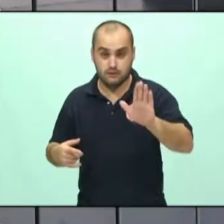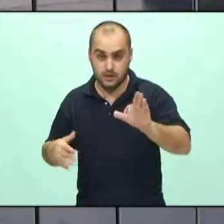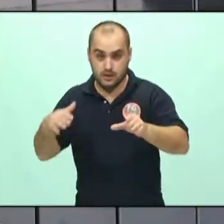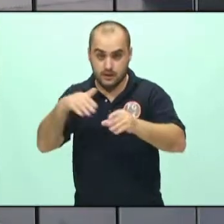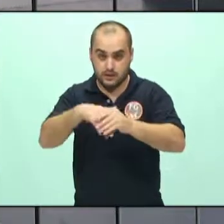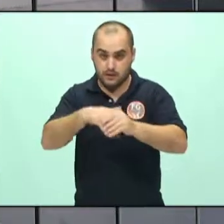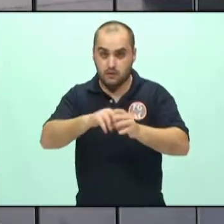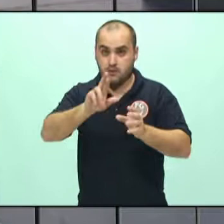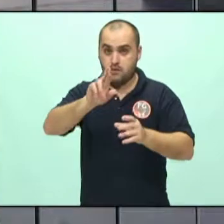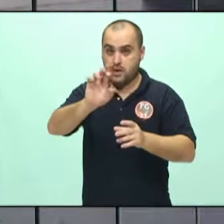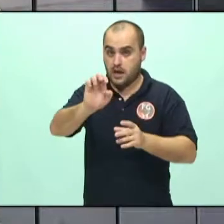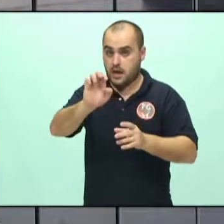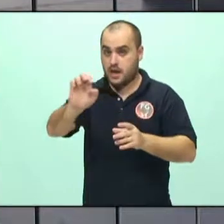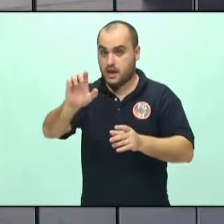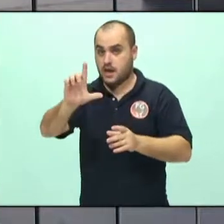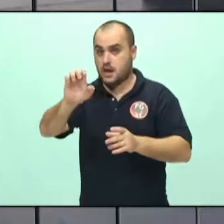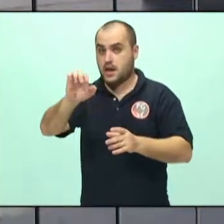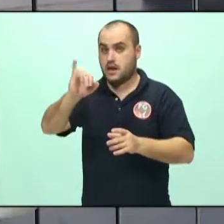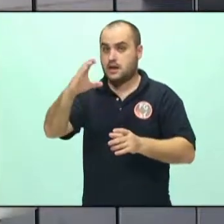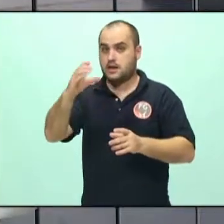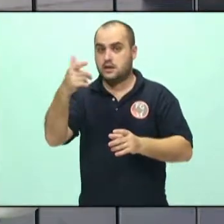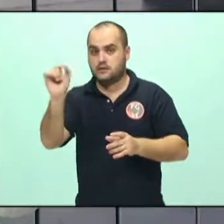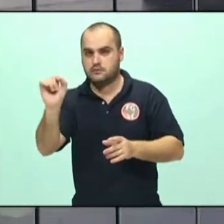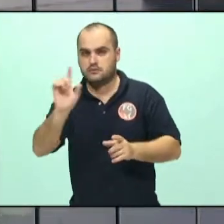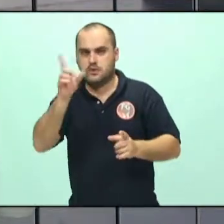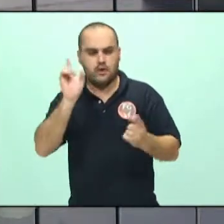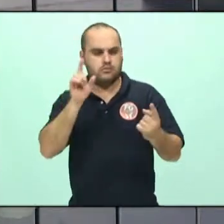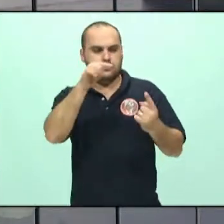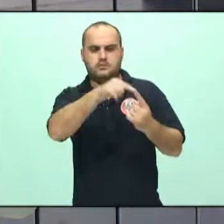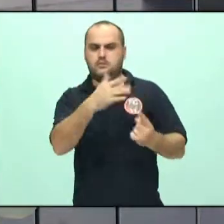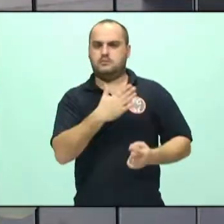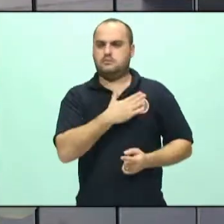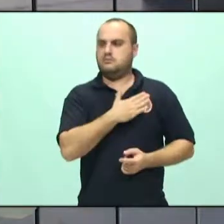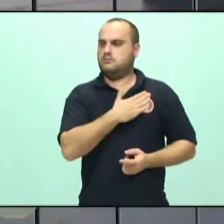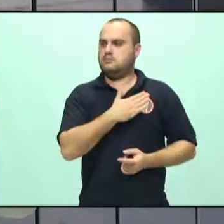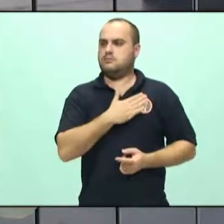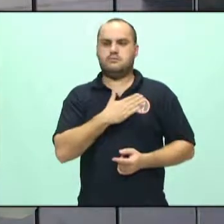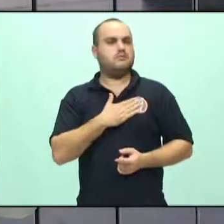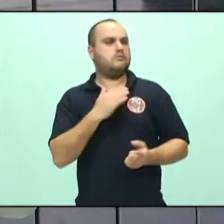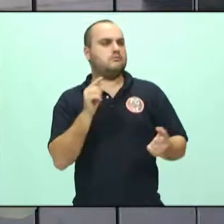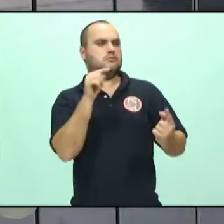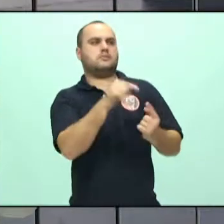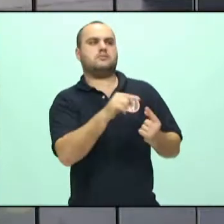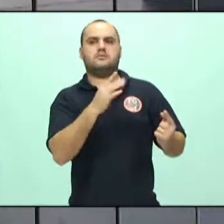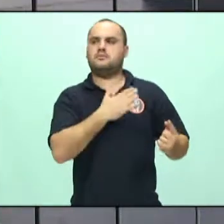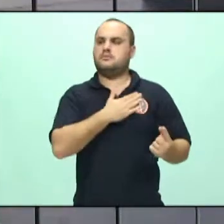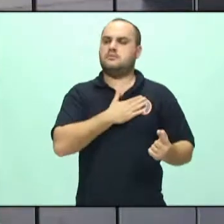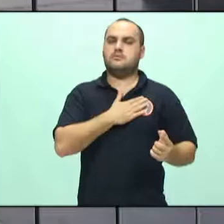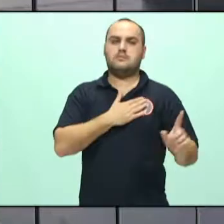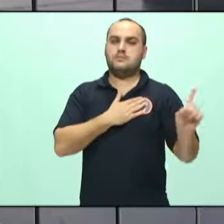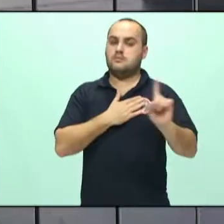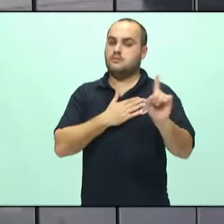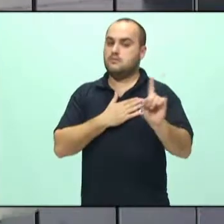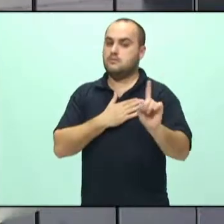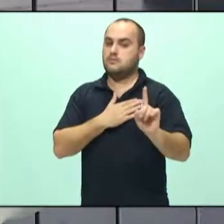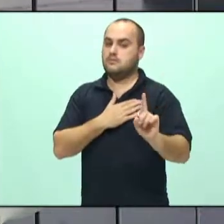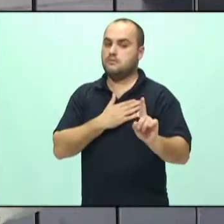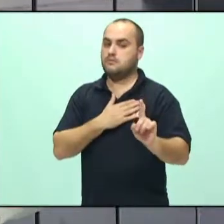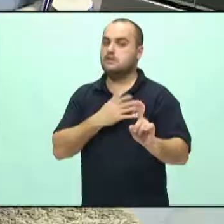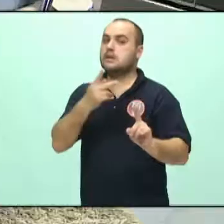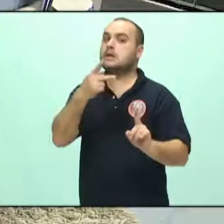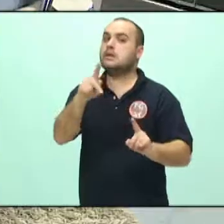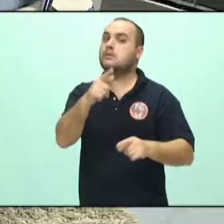ou reeleição não tem que ser o objetivo de quem está no poder. Tem que ser consequência do seu